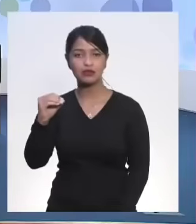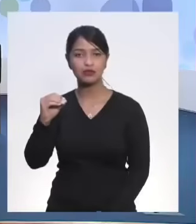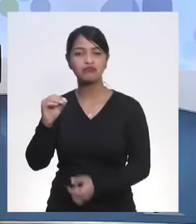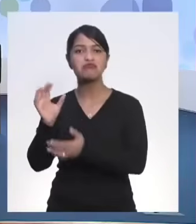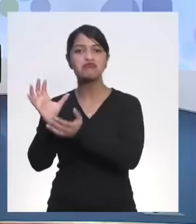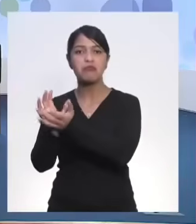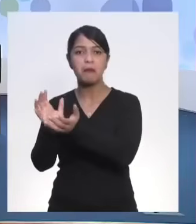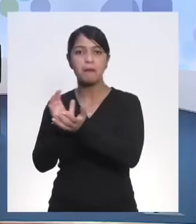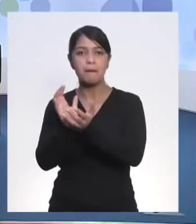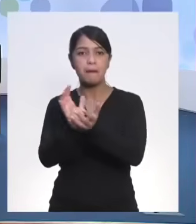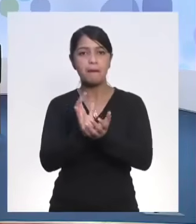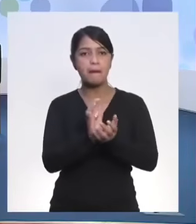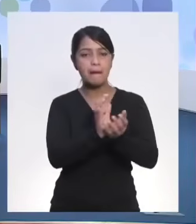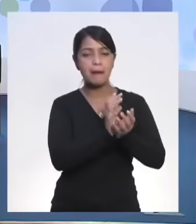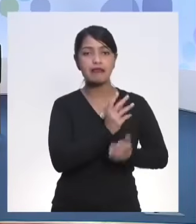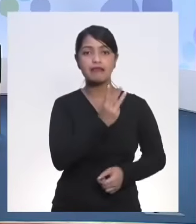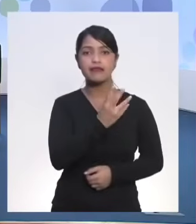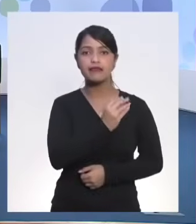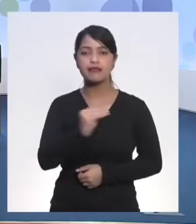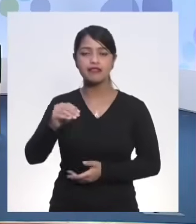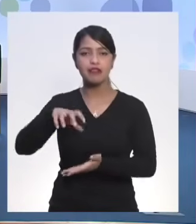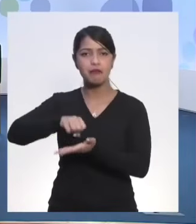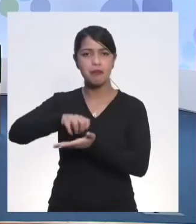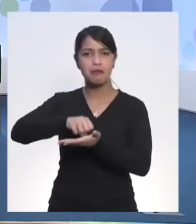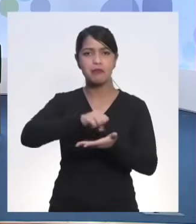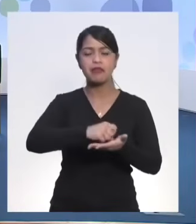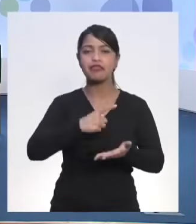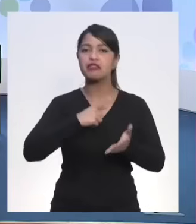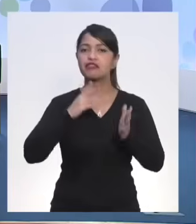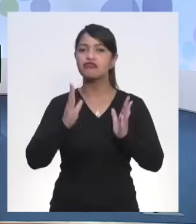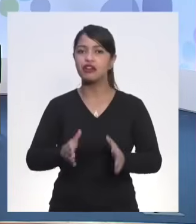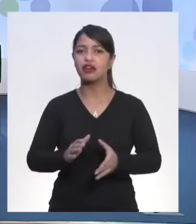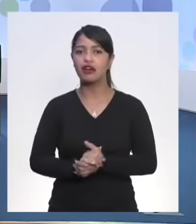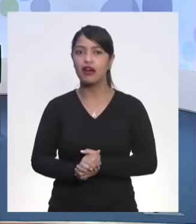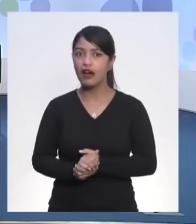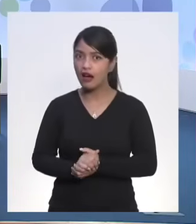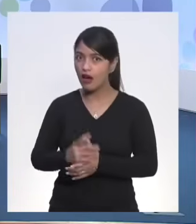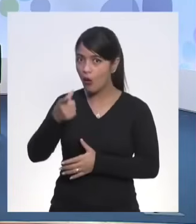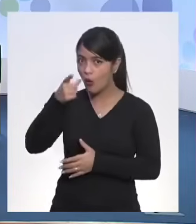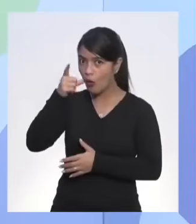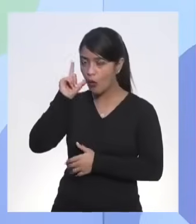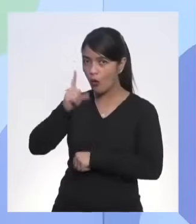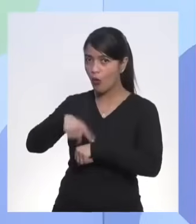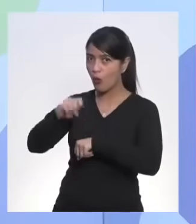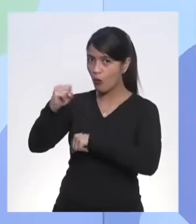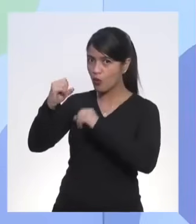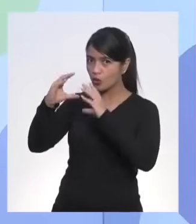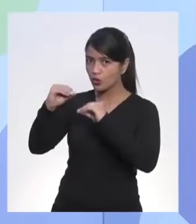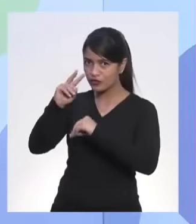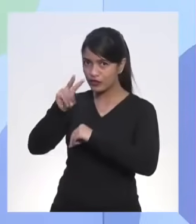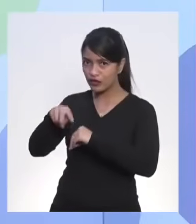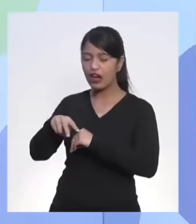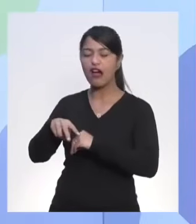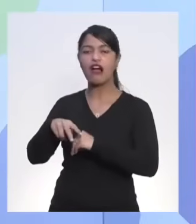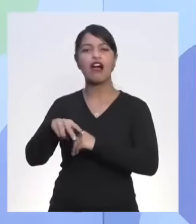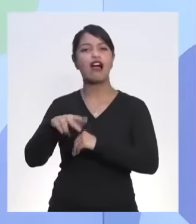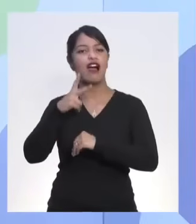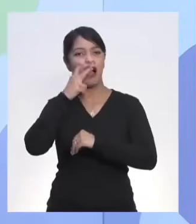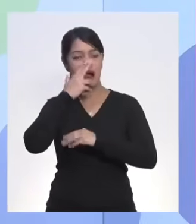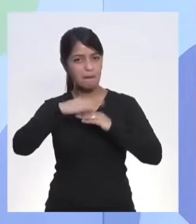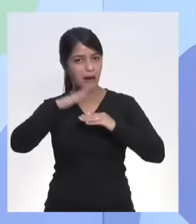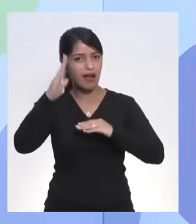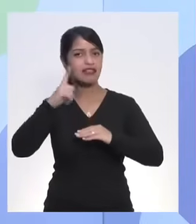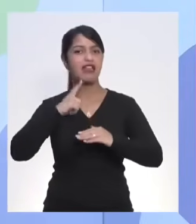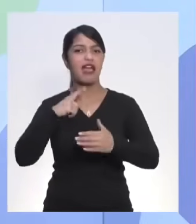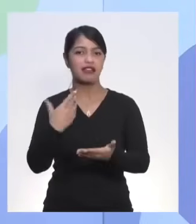equipes registradas, Ale. Ah, você olhou só até as 8? Ah, gente, então eu acho que é mais. E é